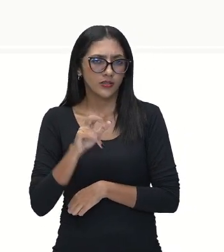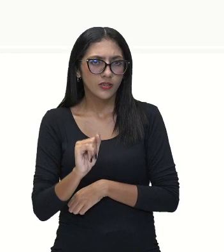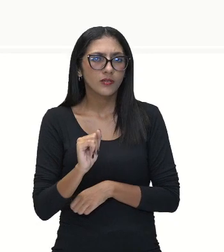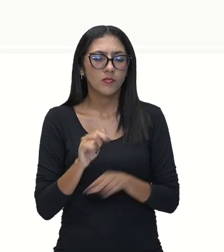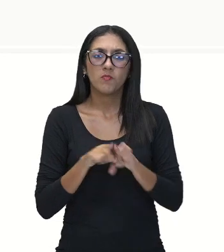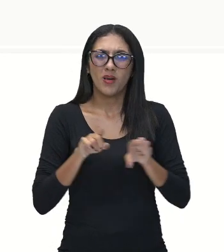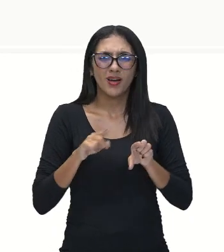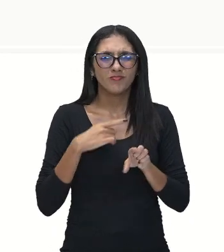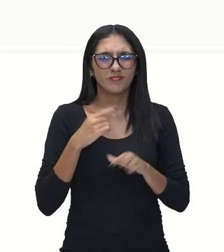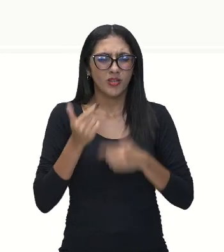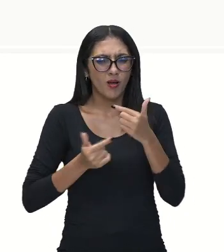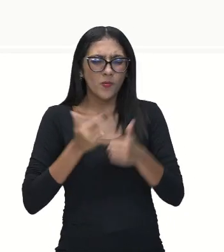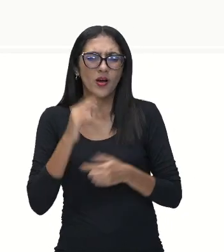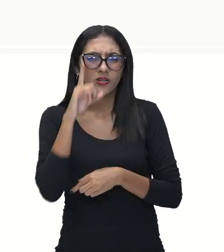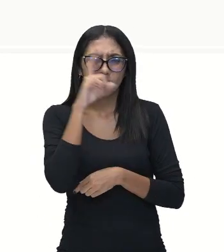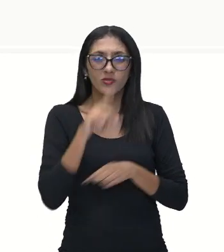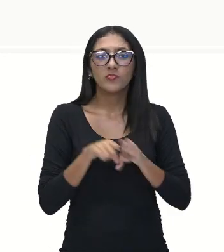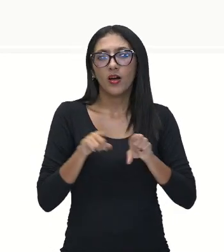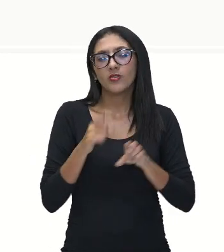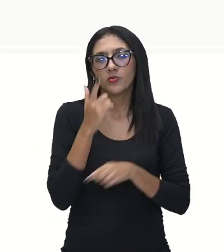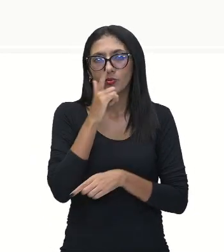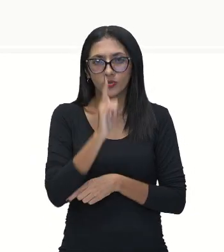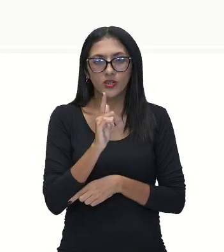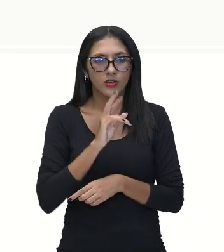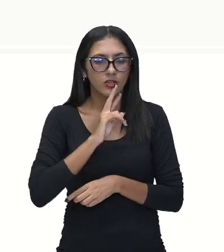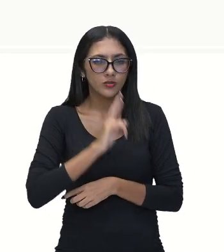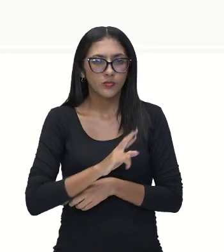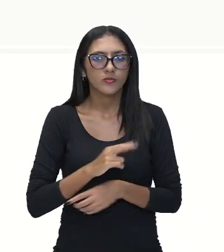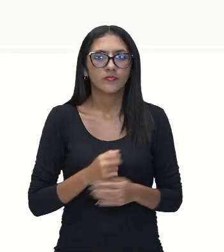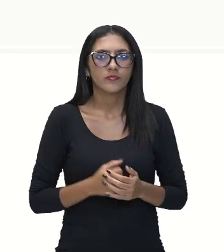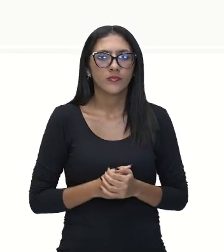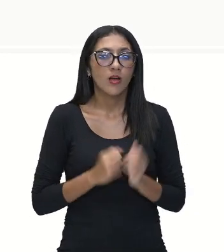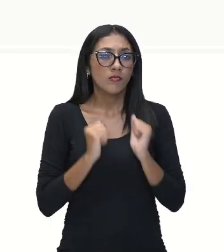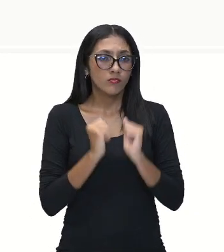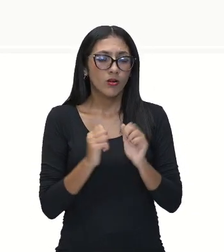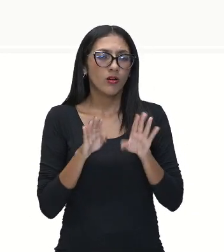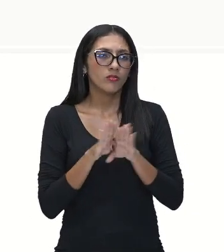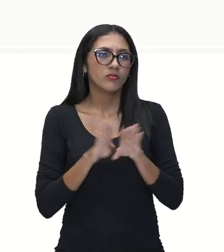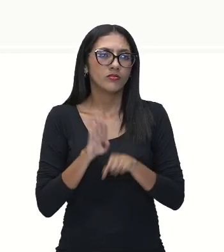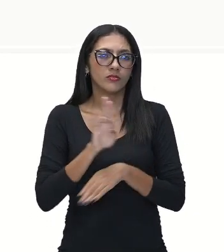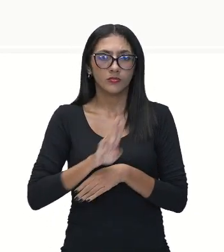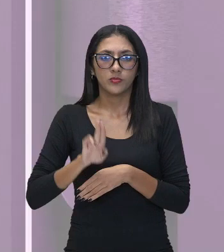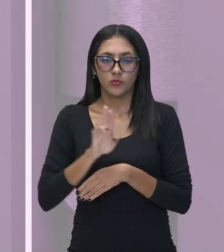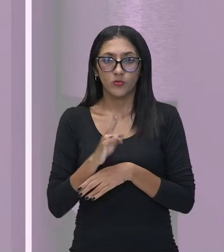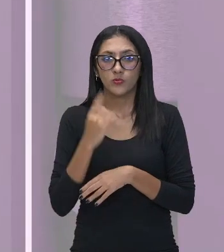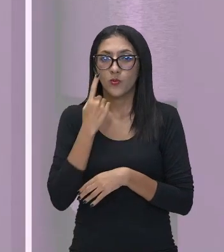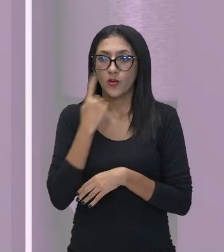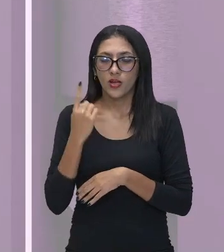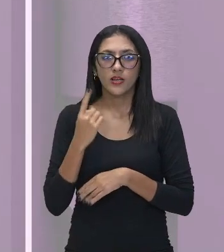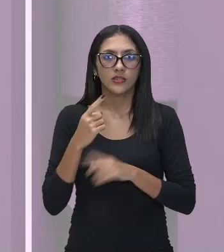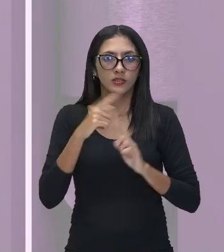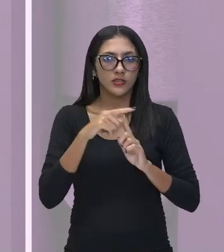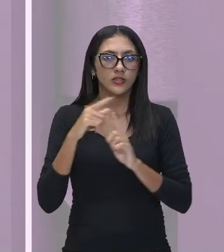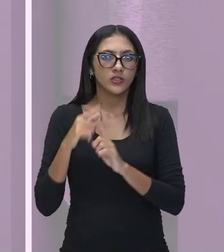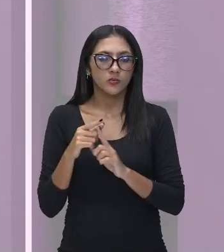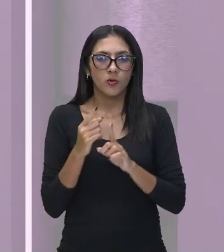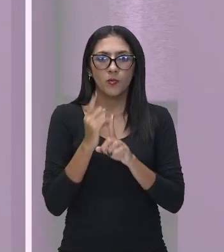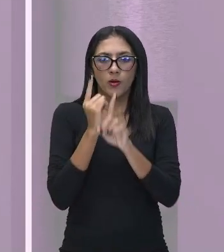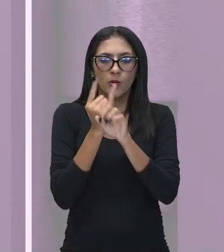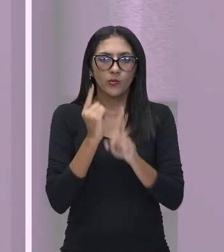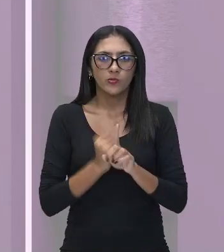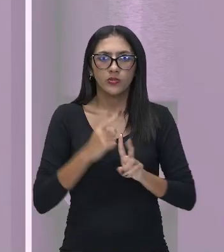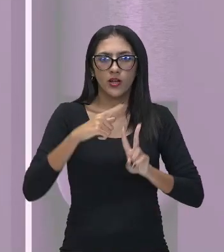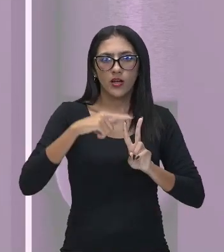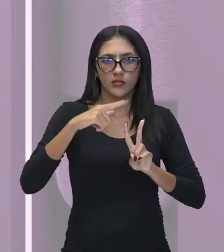para fazer mas aí pessoal você também pode utilizar o recurso da de completar o quadrado para determinar as raízes de uma